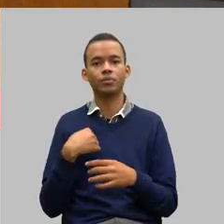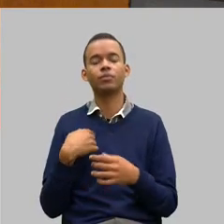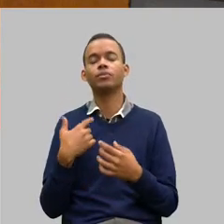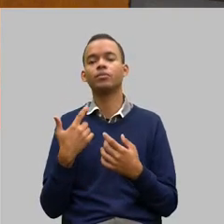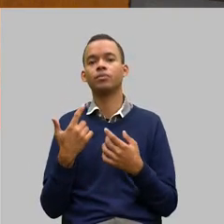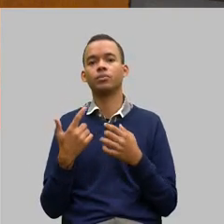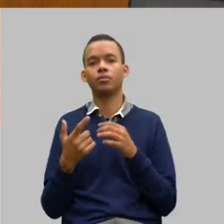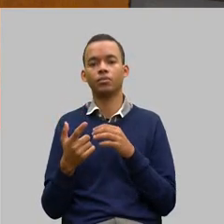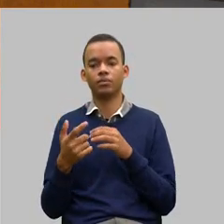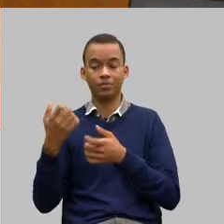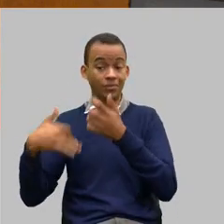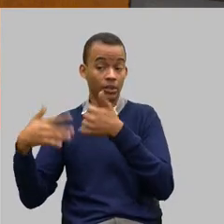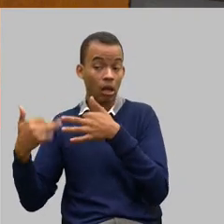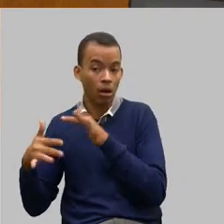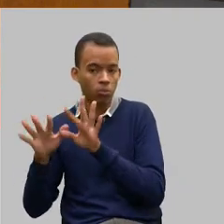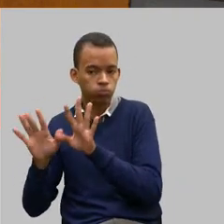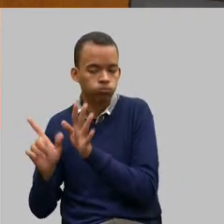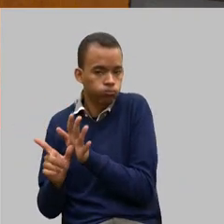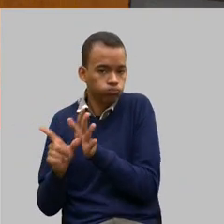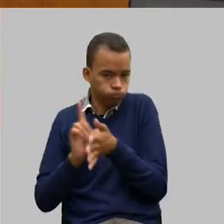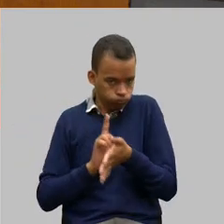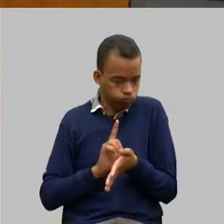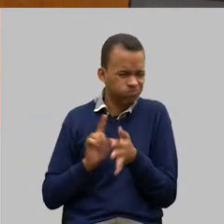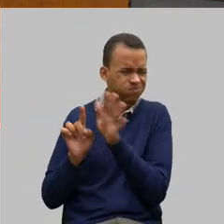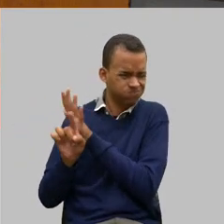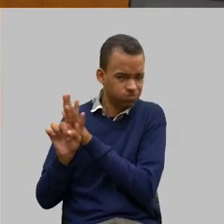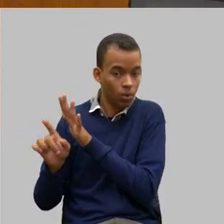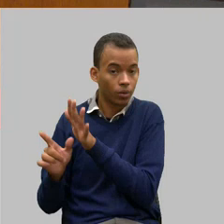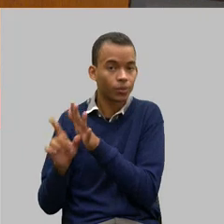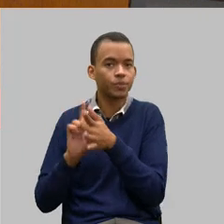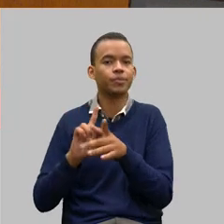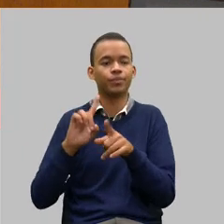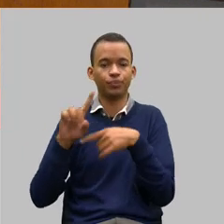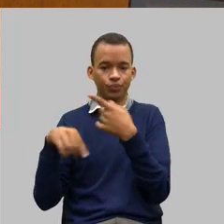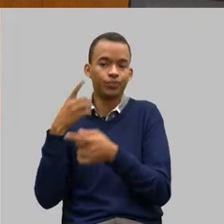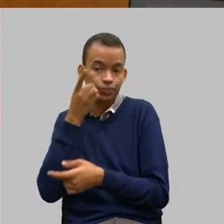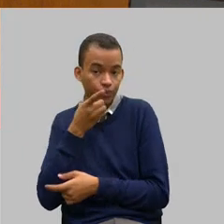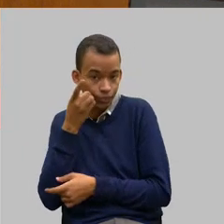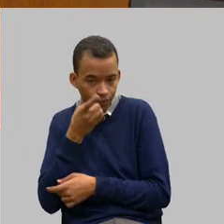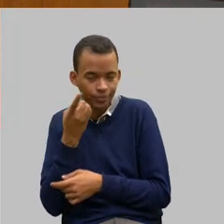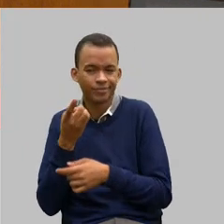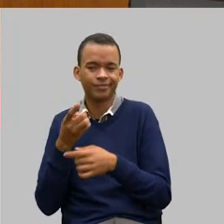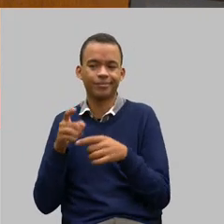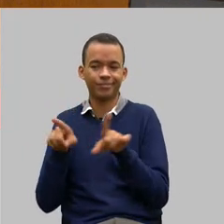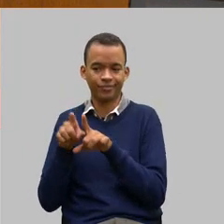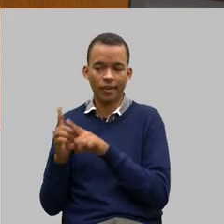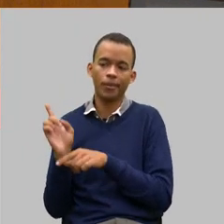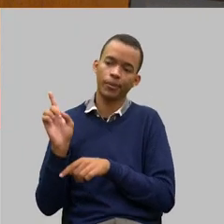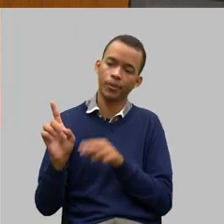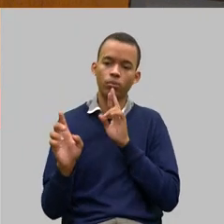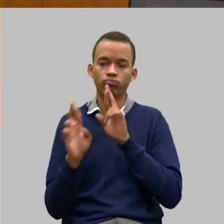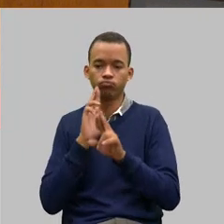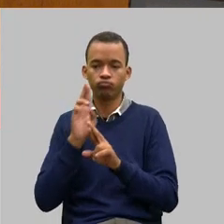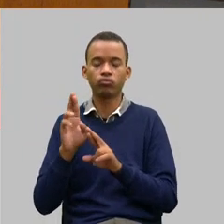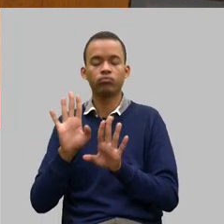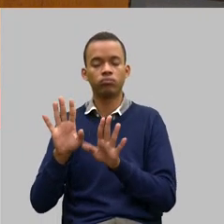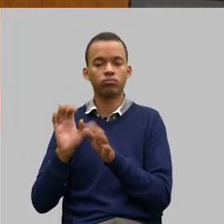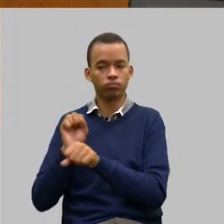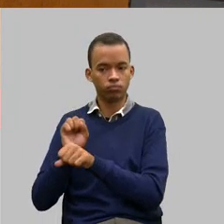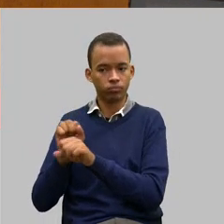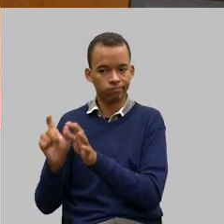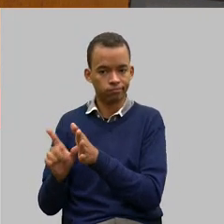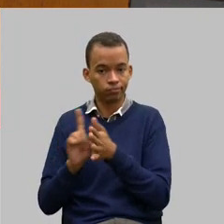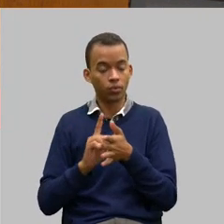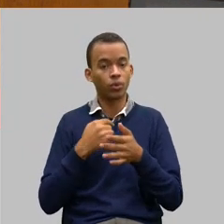e as perguntas e e depois também passar pros colegas fazerem pro nosso secretário eu gostaria de destacar a